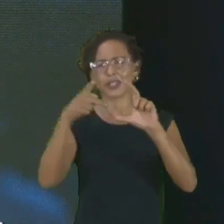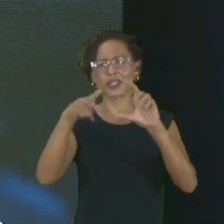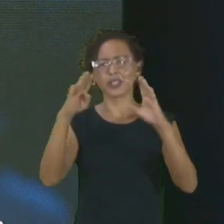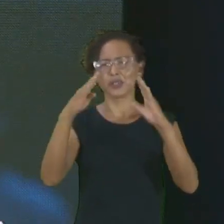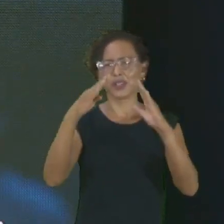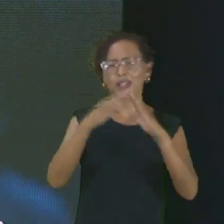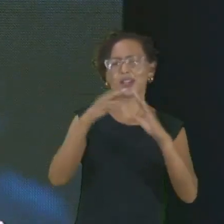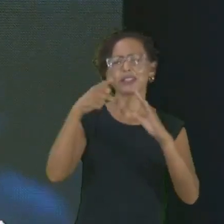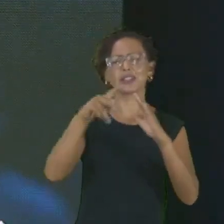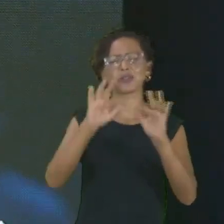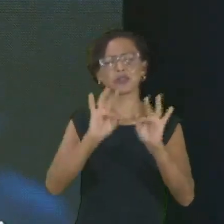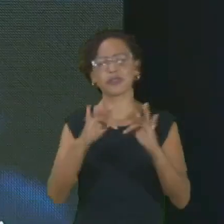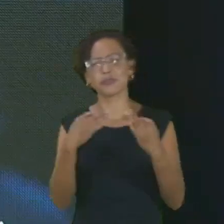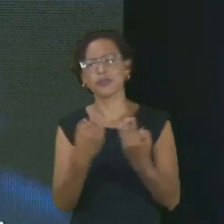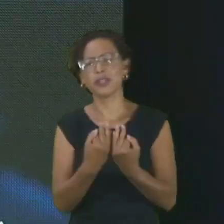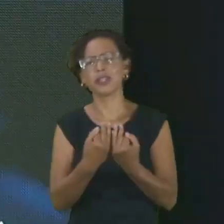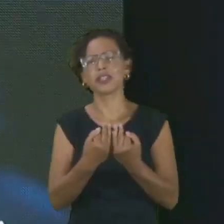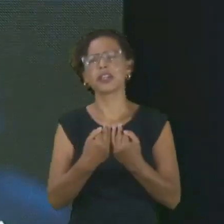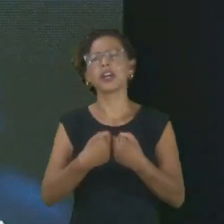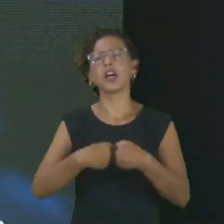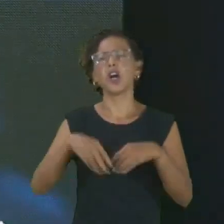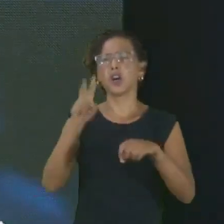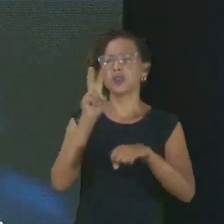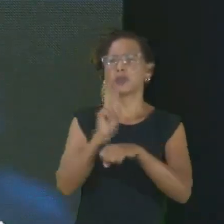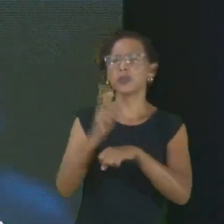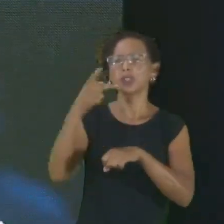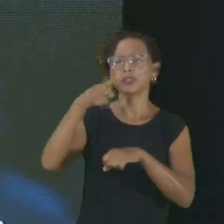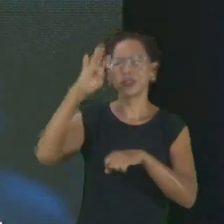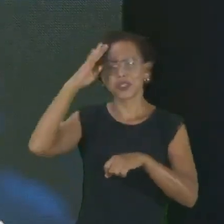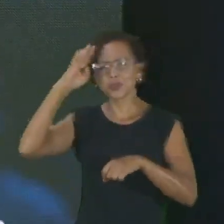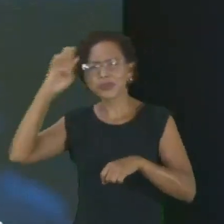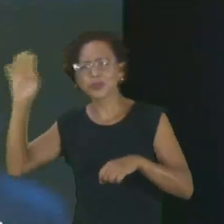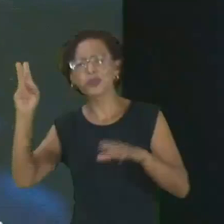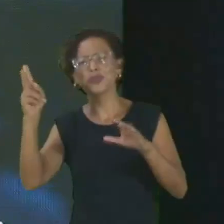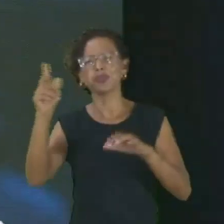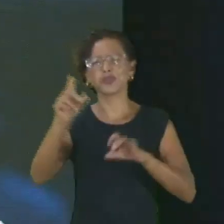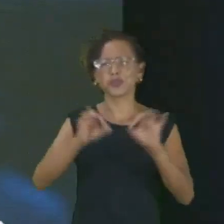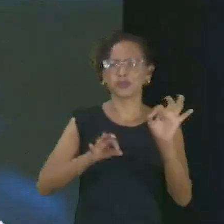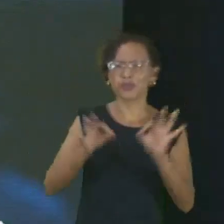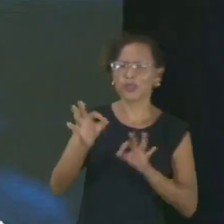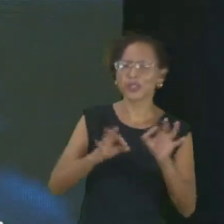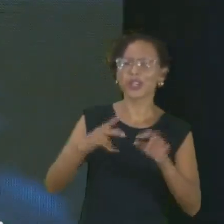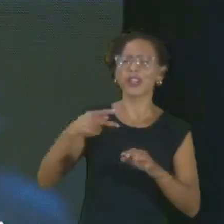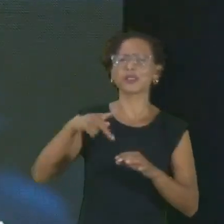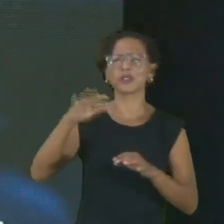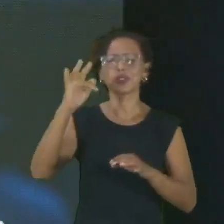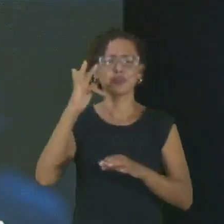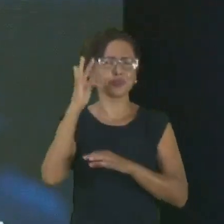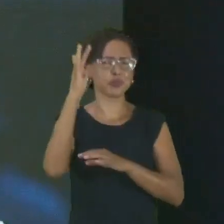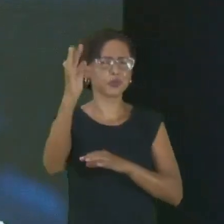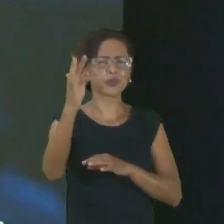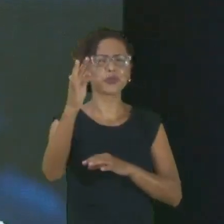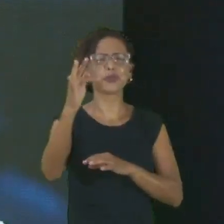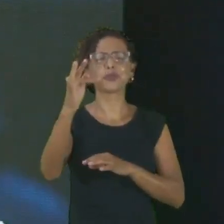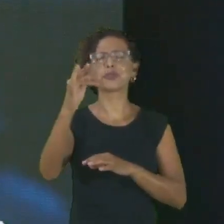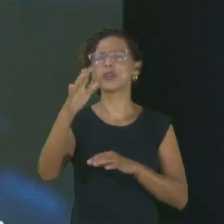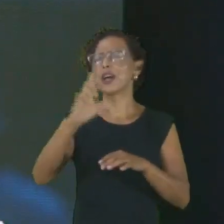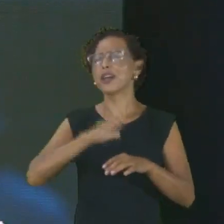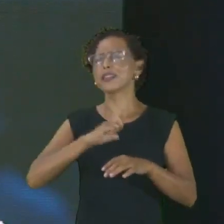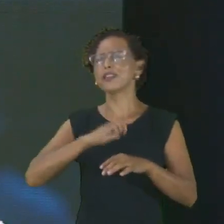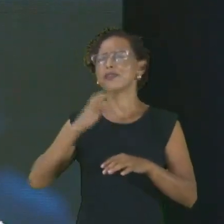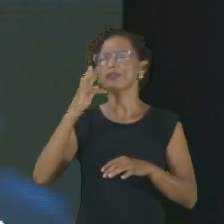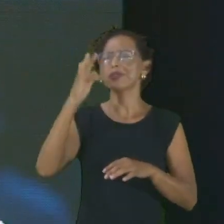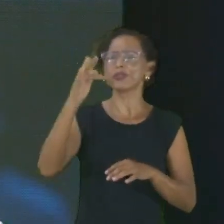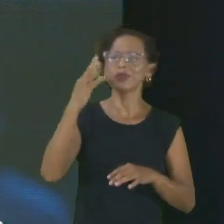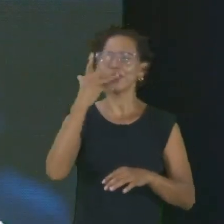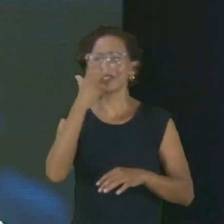sua família. Ele sustenta seus sonhos, seus projetos, seu amanhã. Há um amanhã lindo para